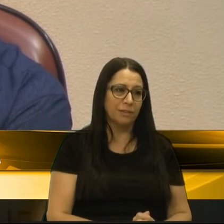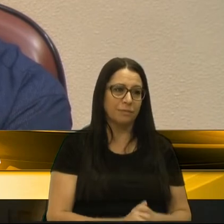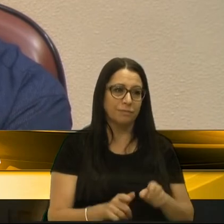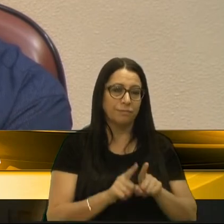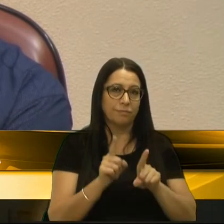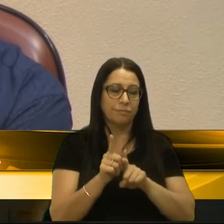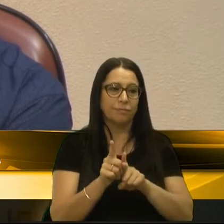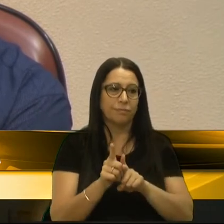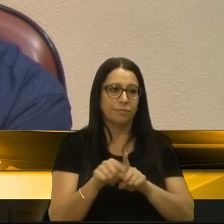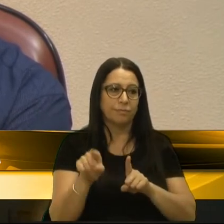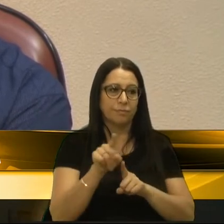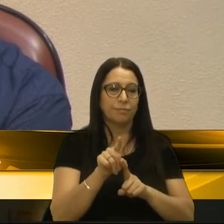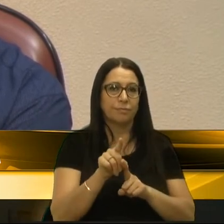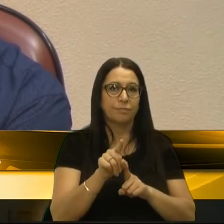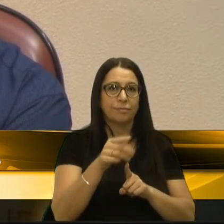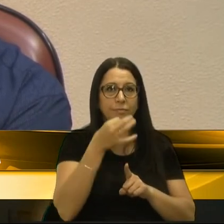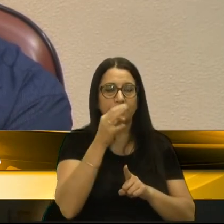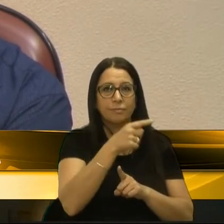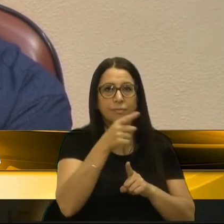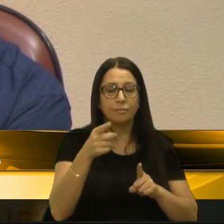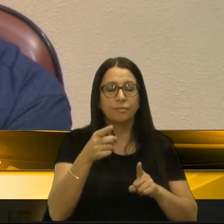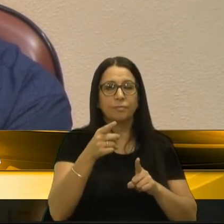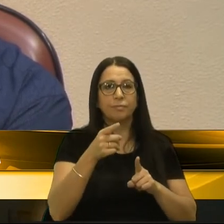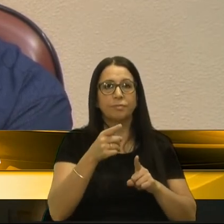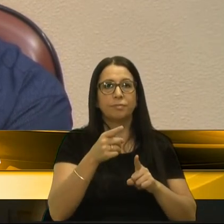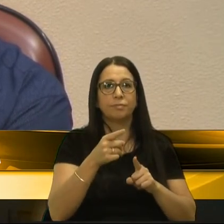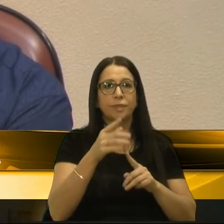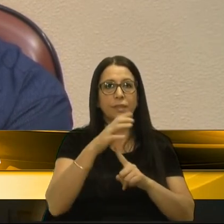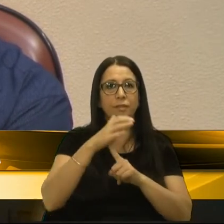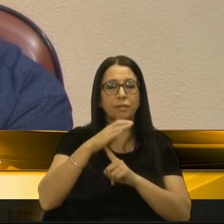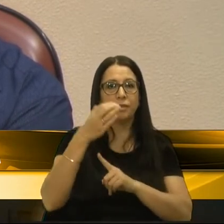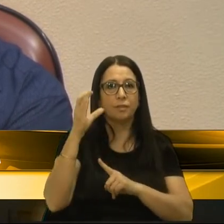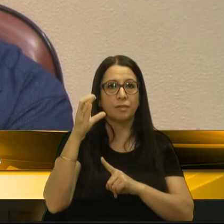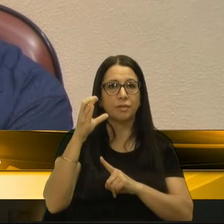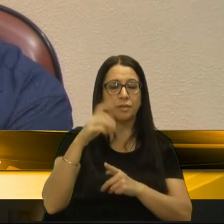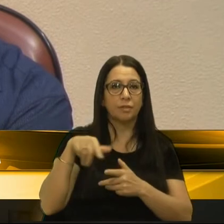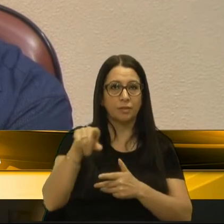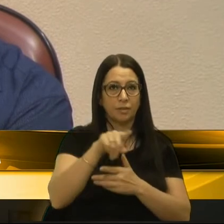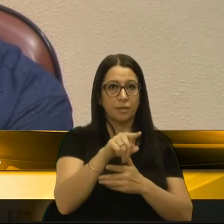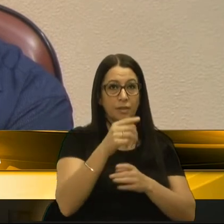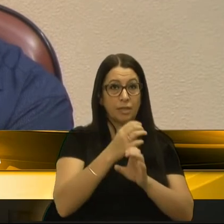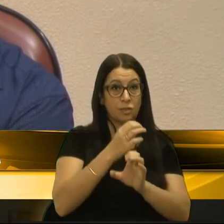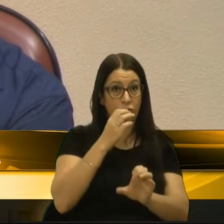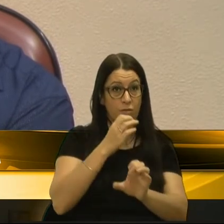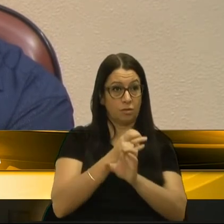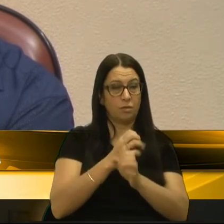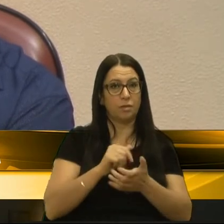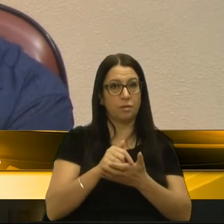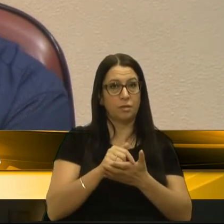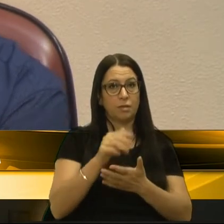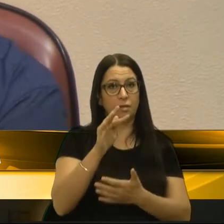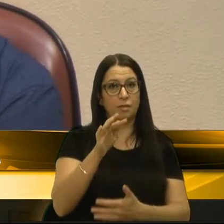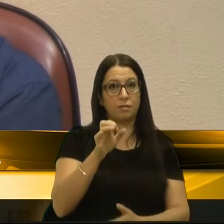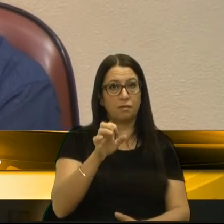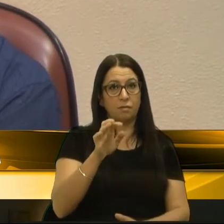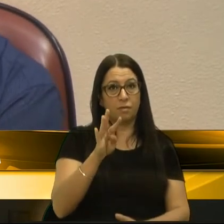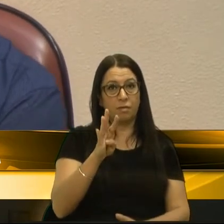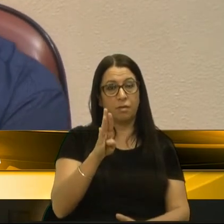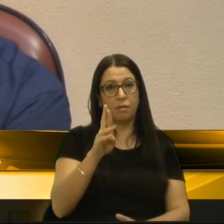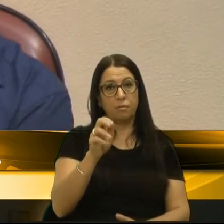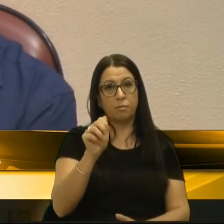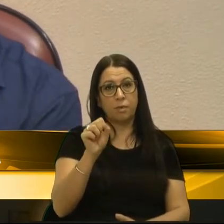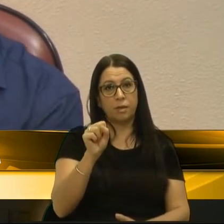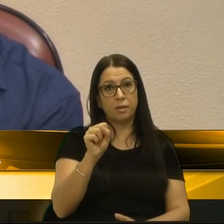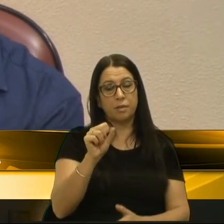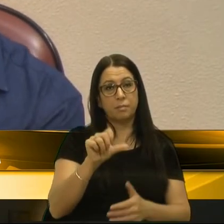representante de Caxias do Sul, na Feira de Ciências e Engenharia, FEBRASE. Solicito